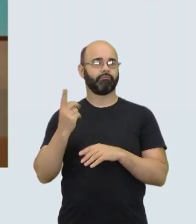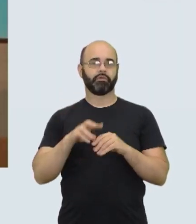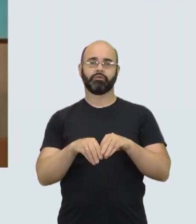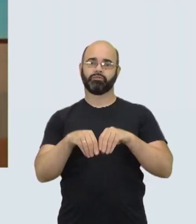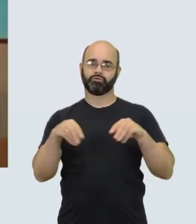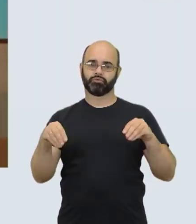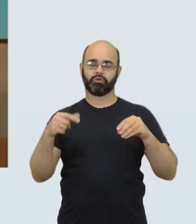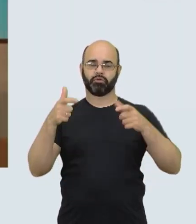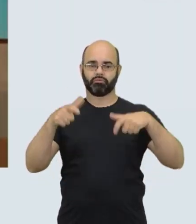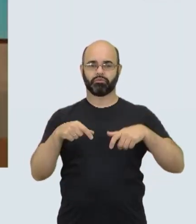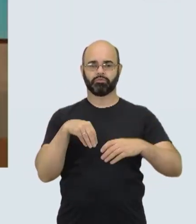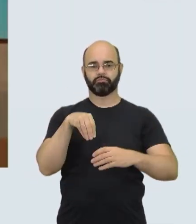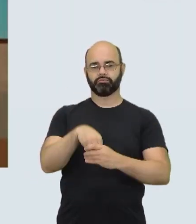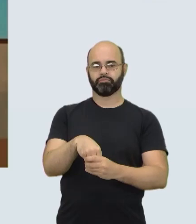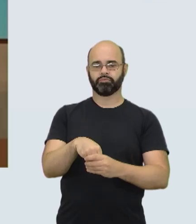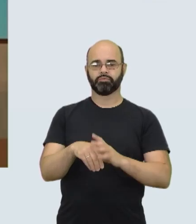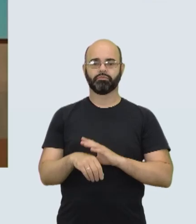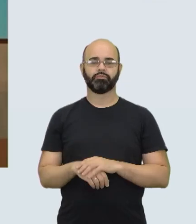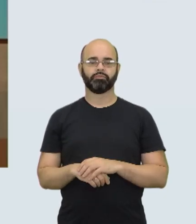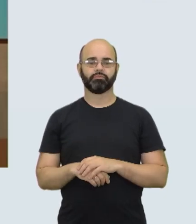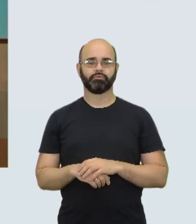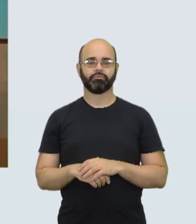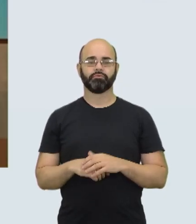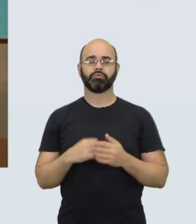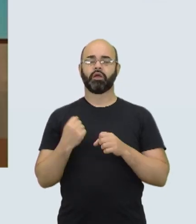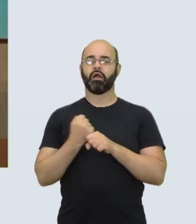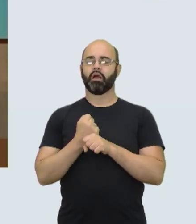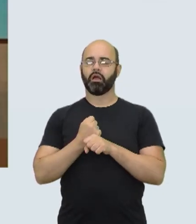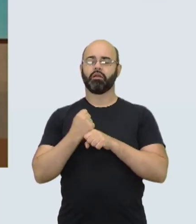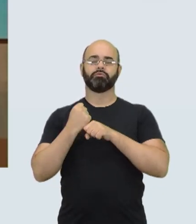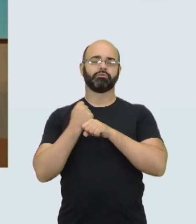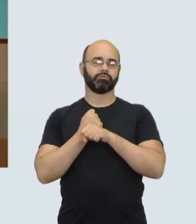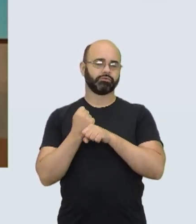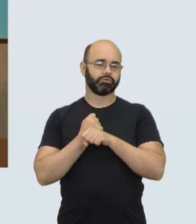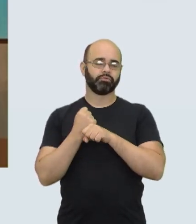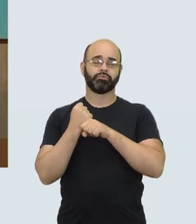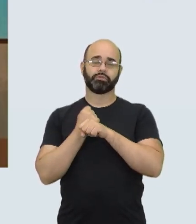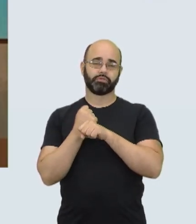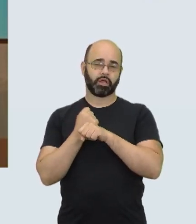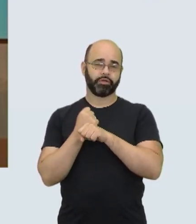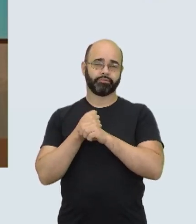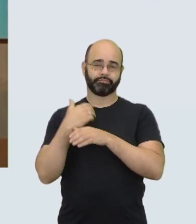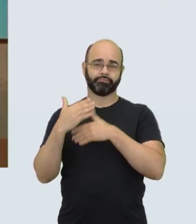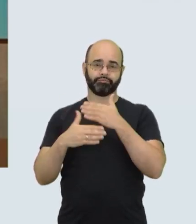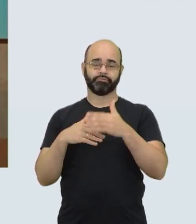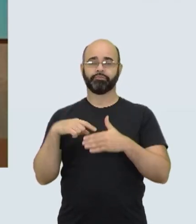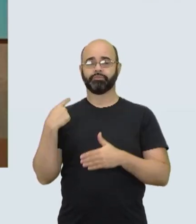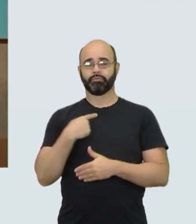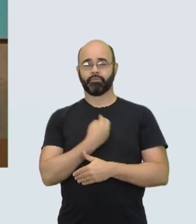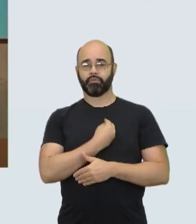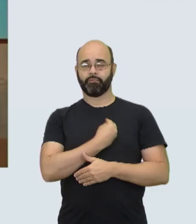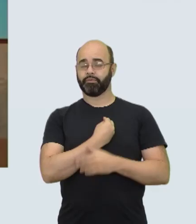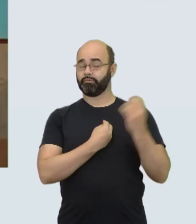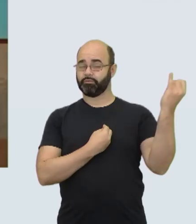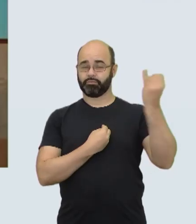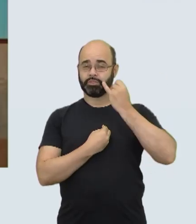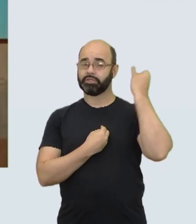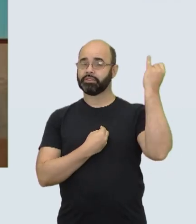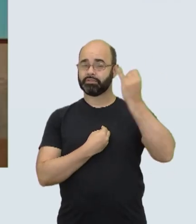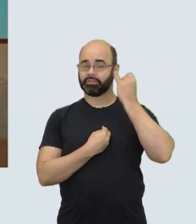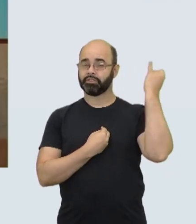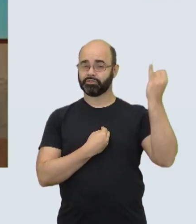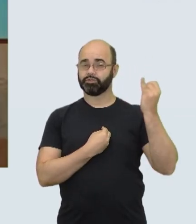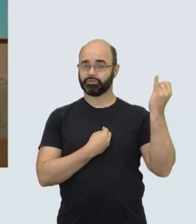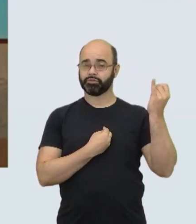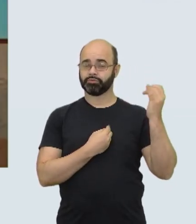se planta. Recursos reunidos por milhões de anos pela natureza e que são vitais para a sobrevivência da vida no planeta,